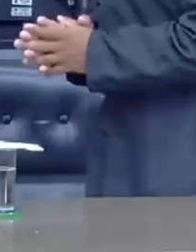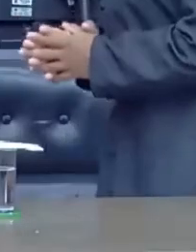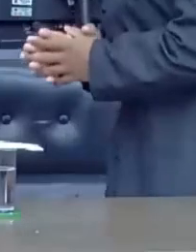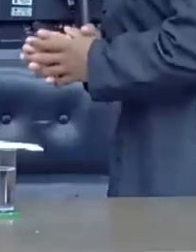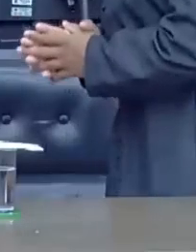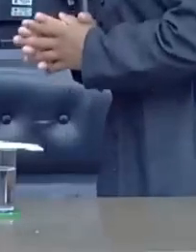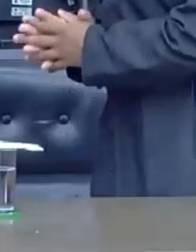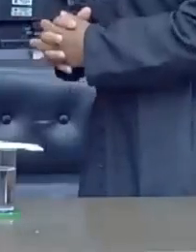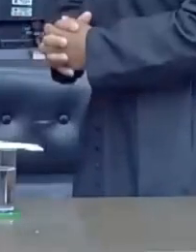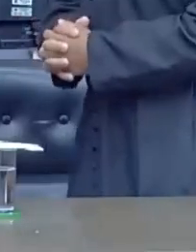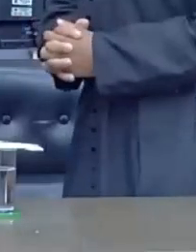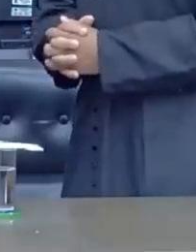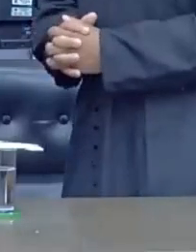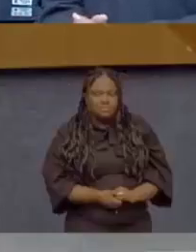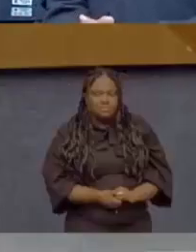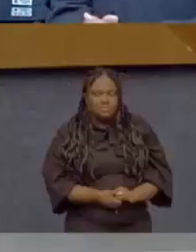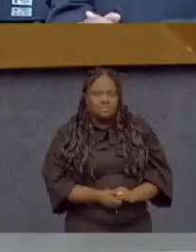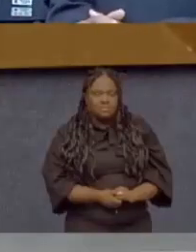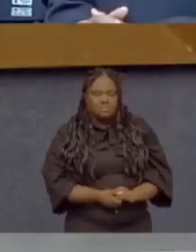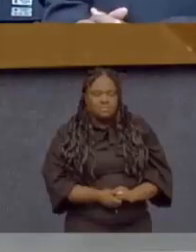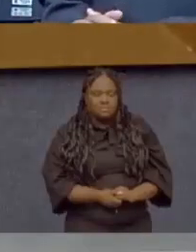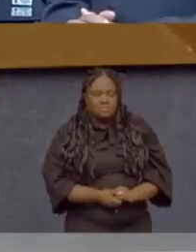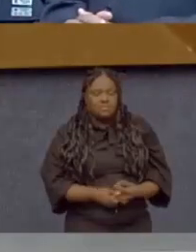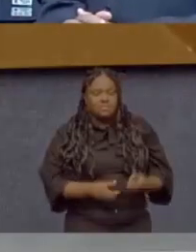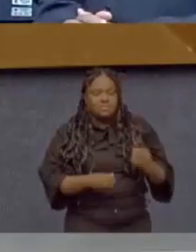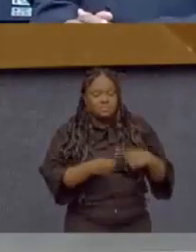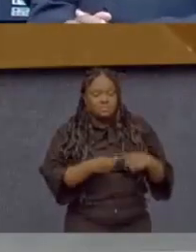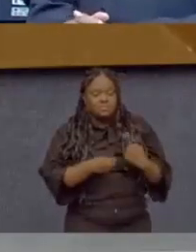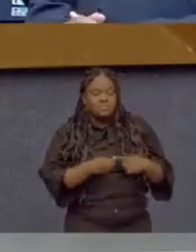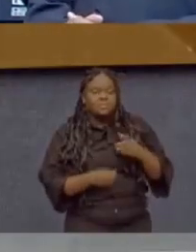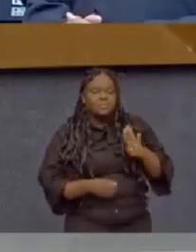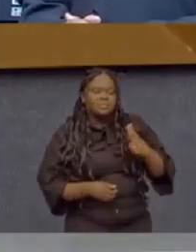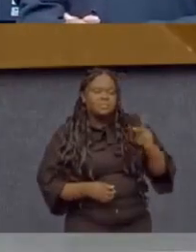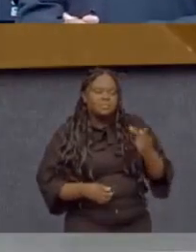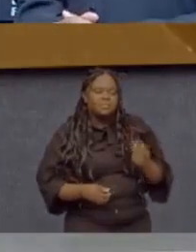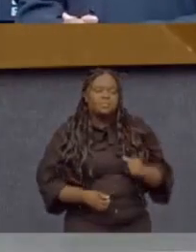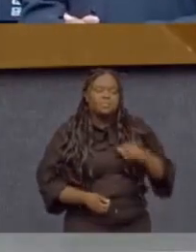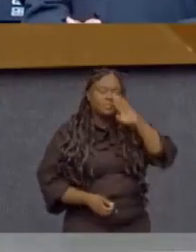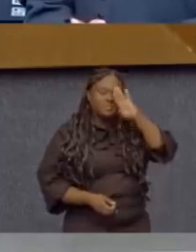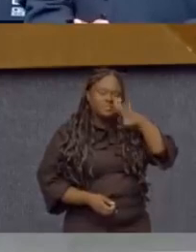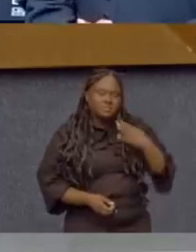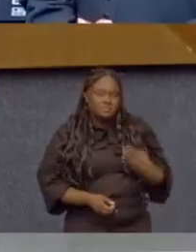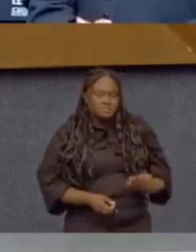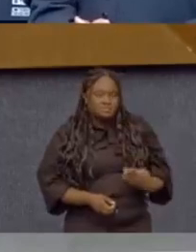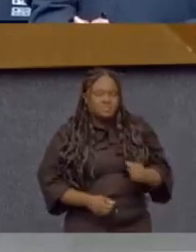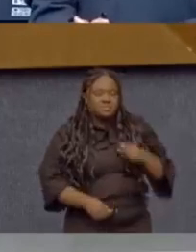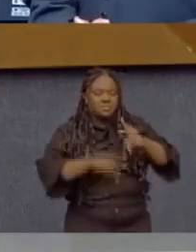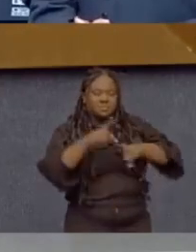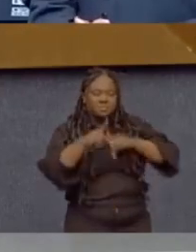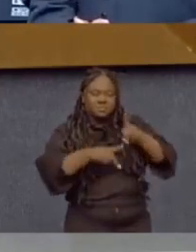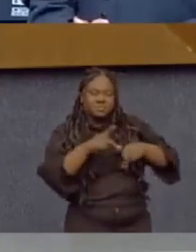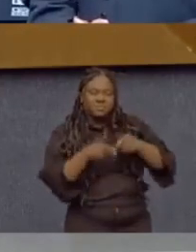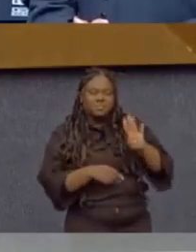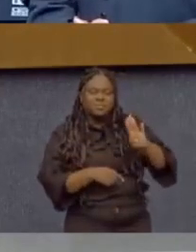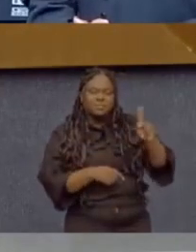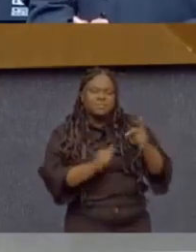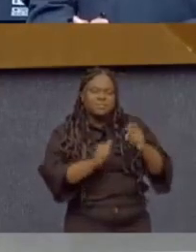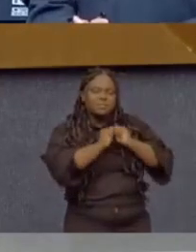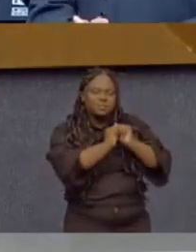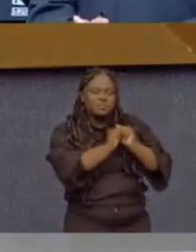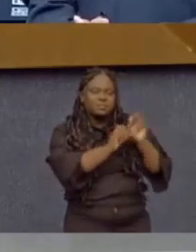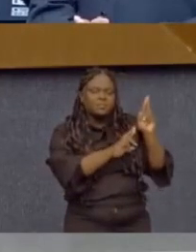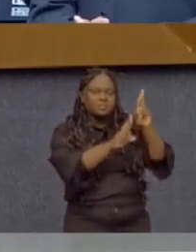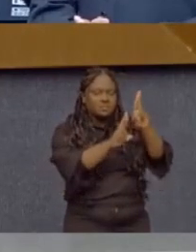Oi. É muita emoção, né? Município de Belo Horizonte honra o mérito. O povo de Belo